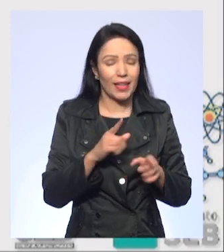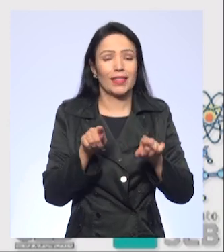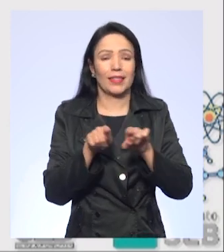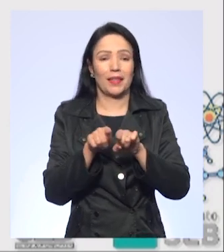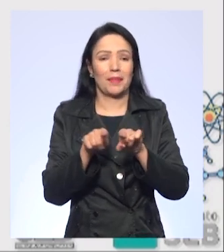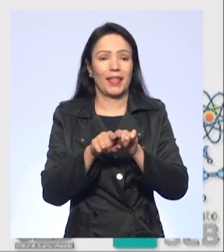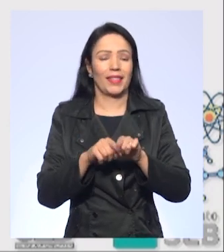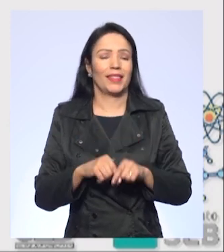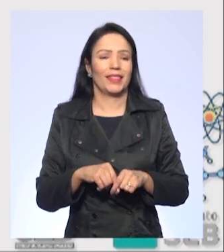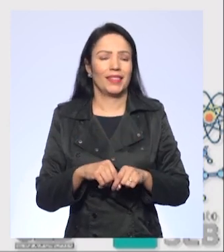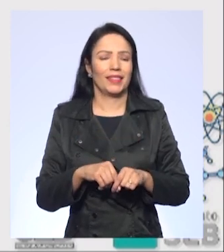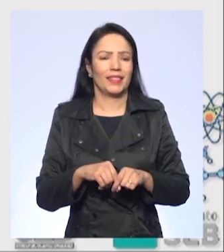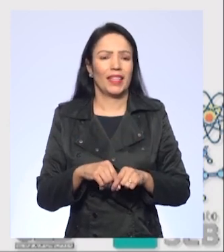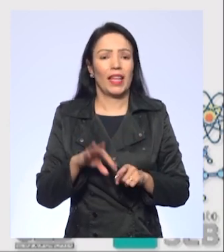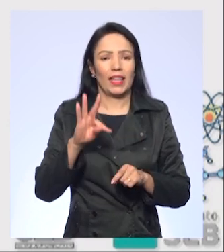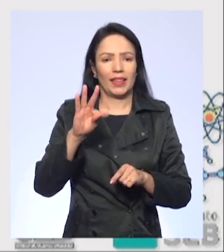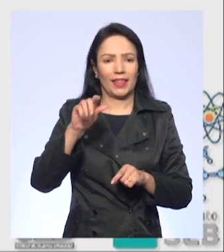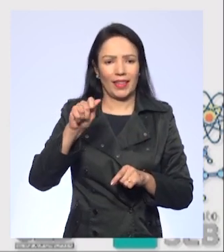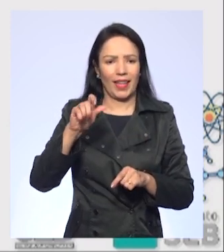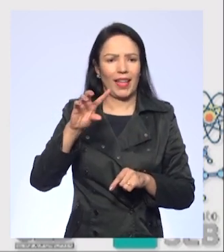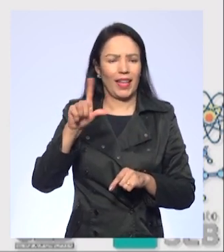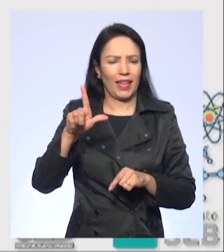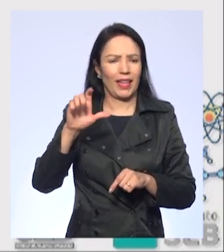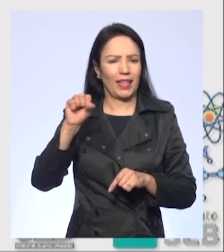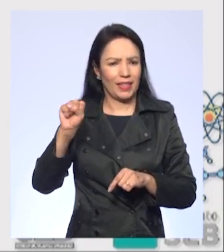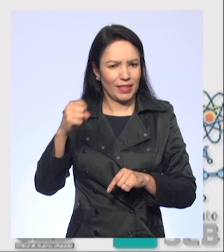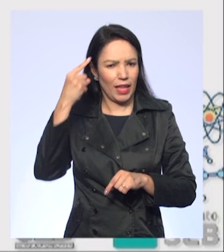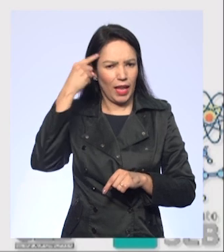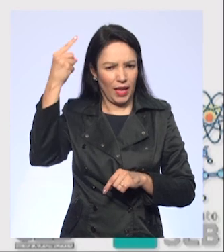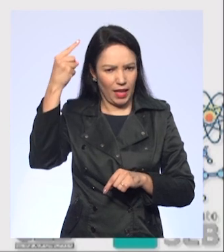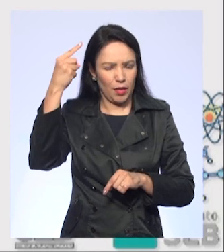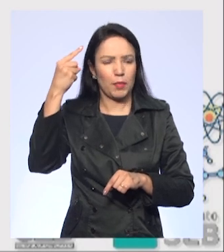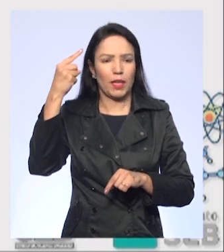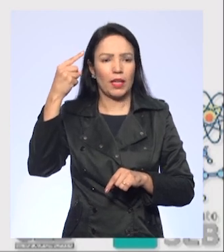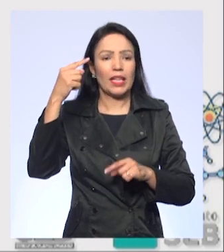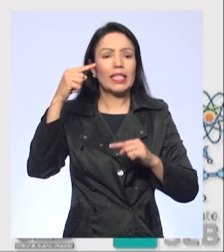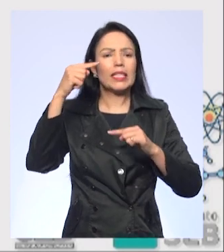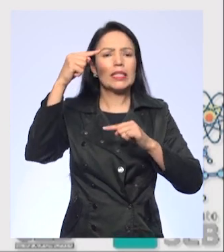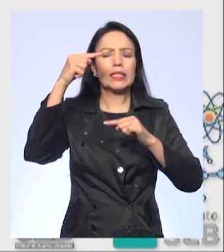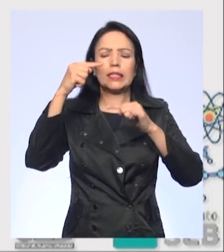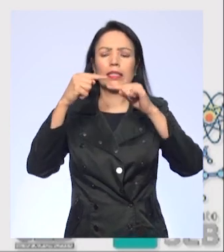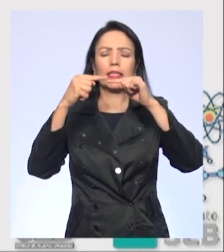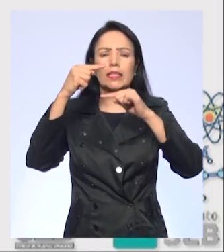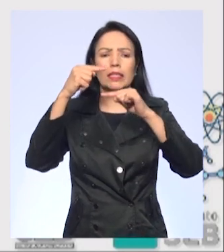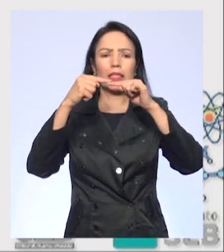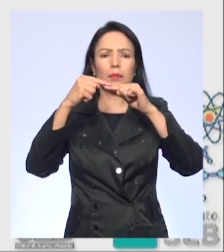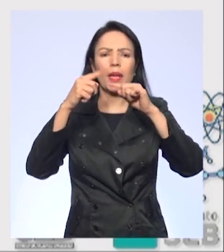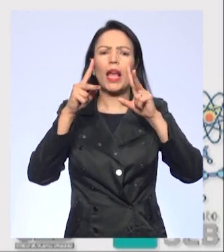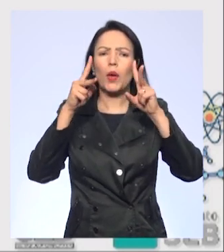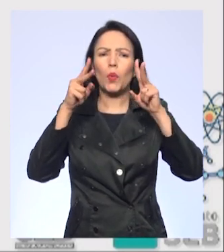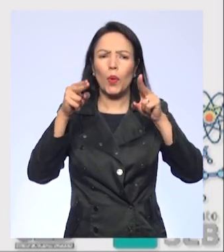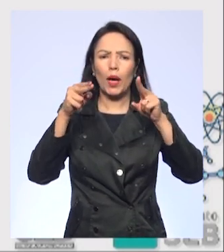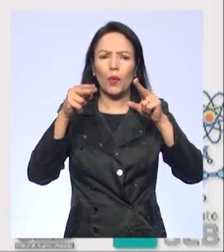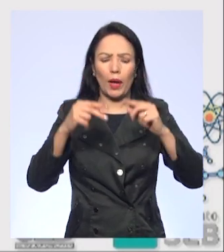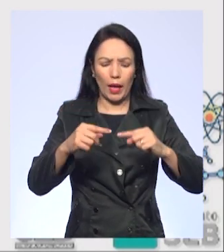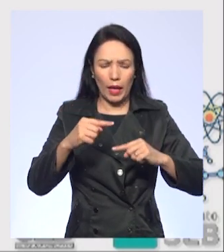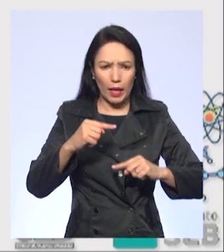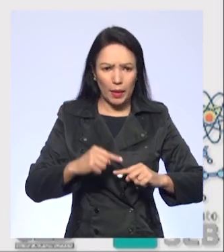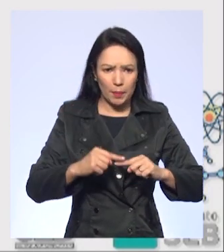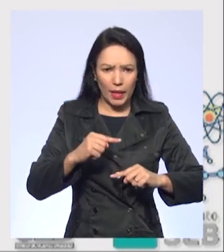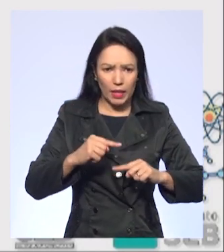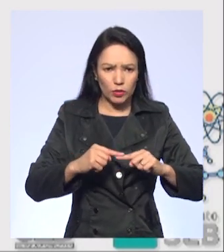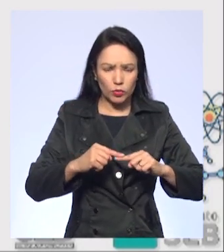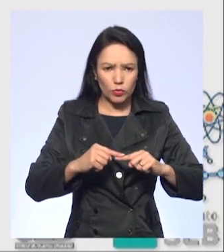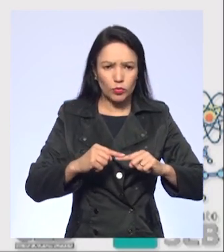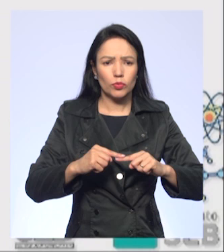Olha o Tales. Se do lado esquerdo o pedacinho de cima é igual ao pedacinho de baixo, no lado direito, o pedacinho de cima, que eu